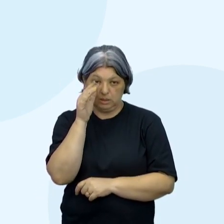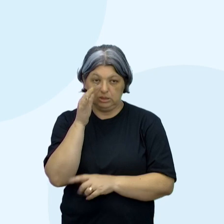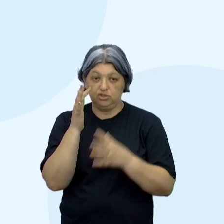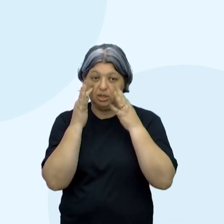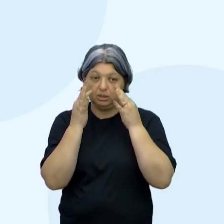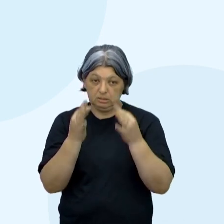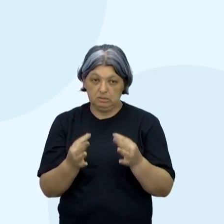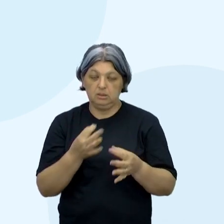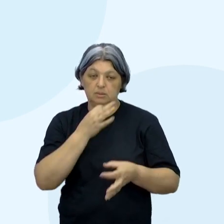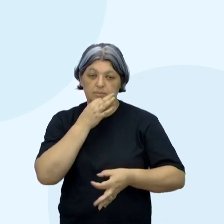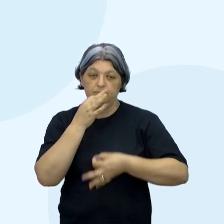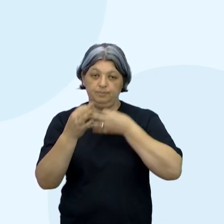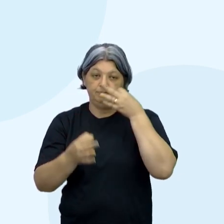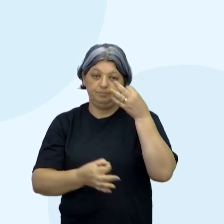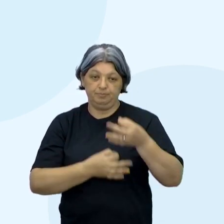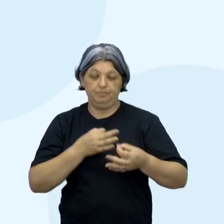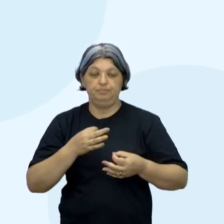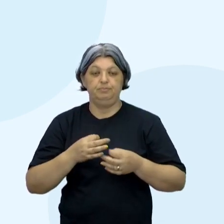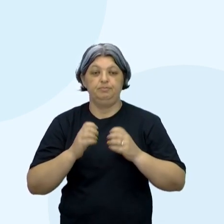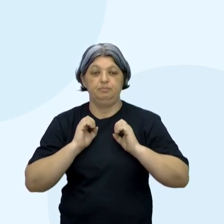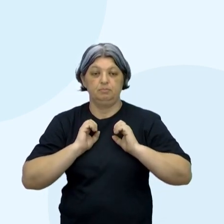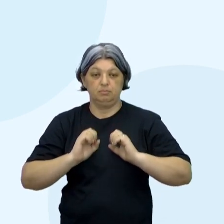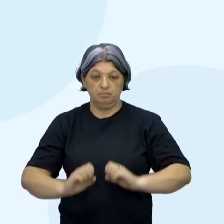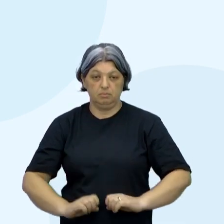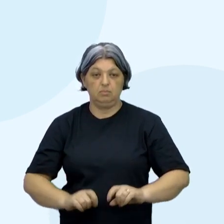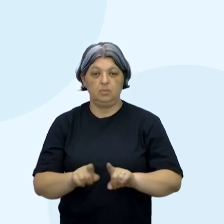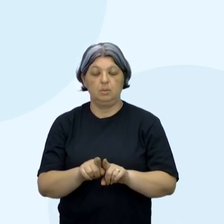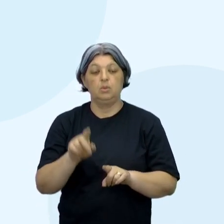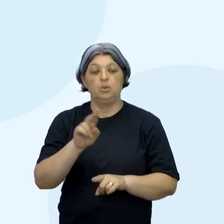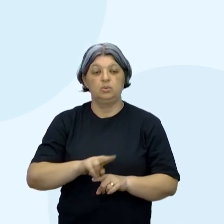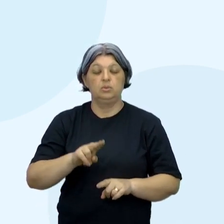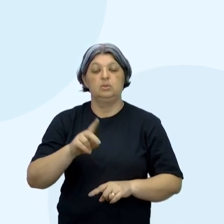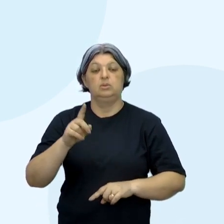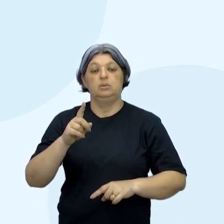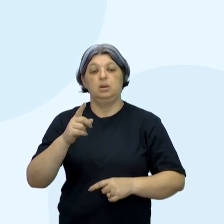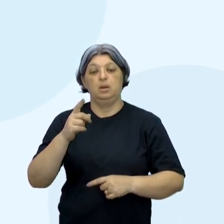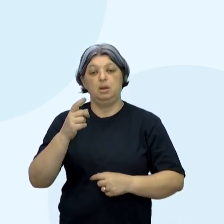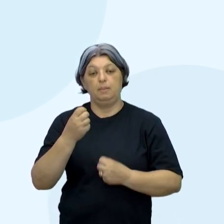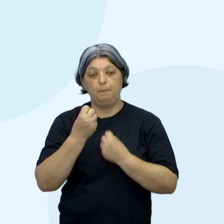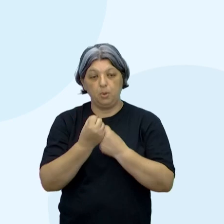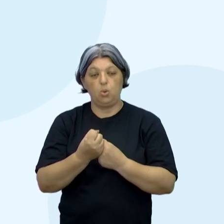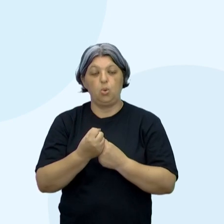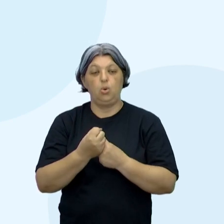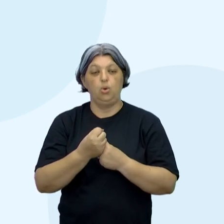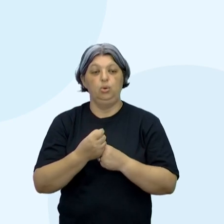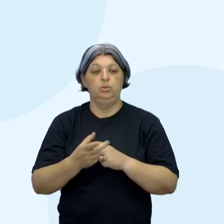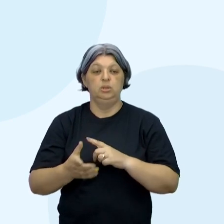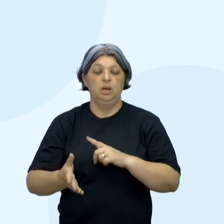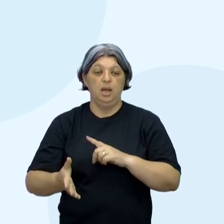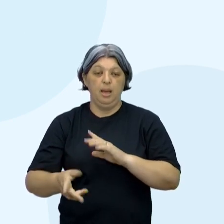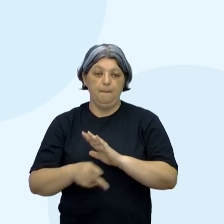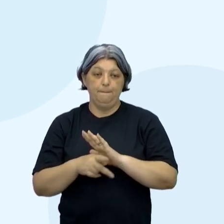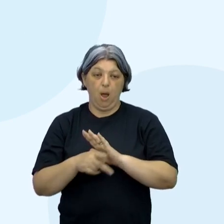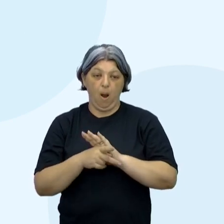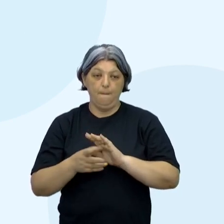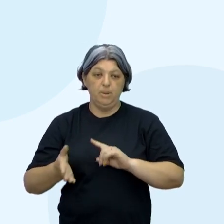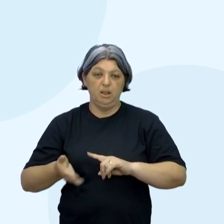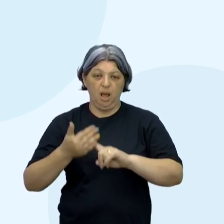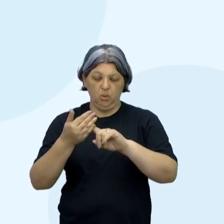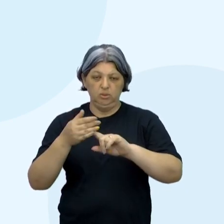atenção, criticidade ética, inclusive utilizando o apoio de tecnologias digitais. Essas habilidades, né, na questão